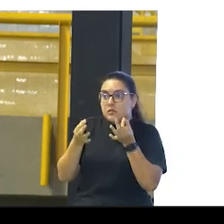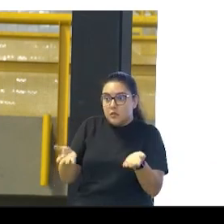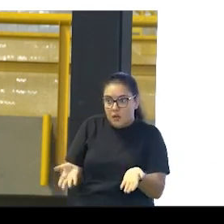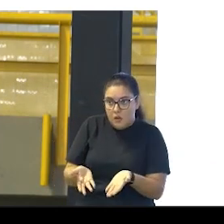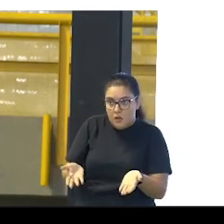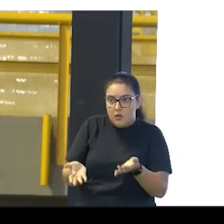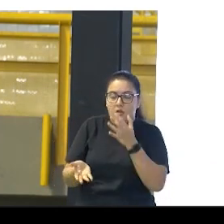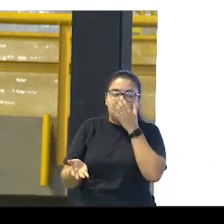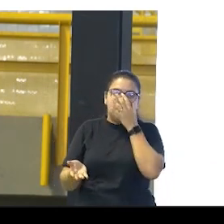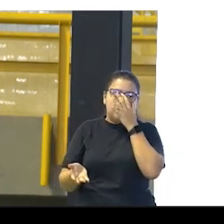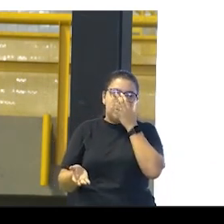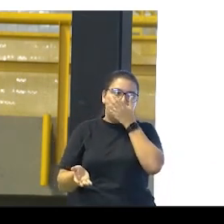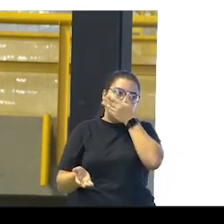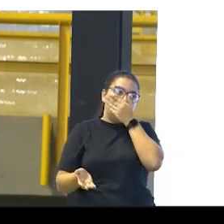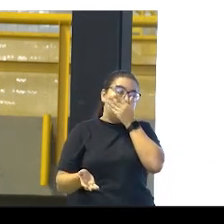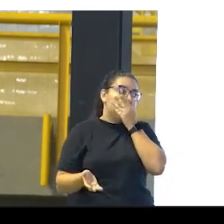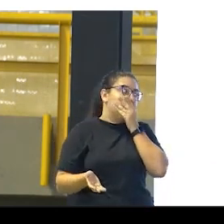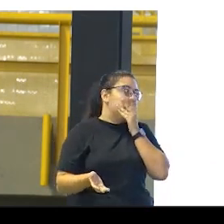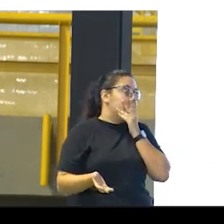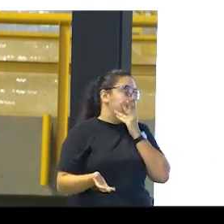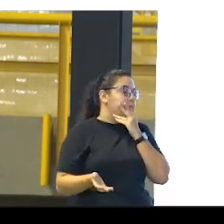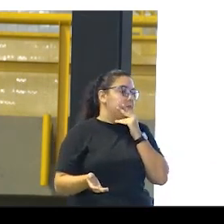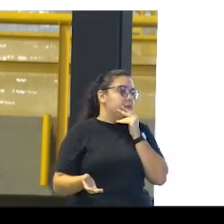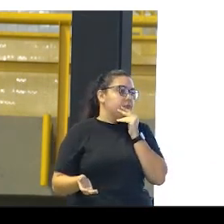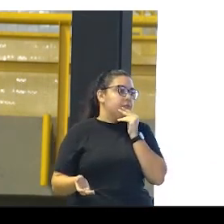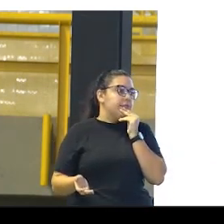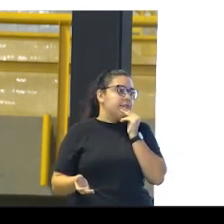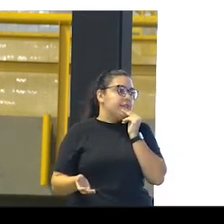atenção, você está olhando para mim.